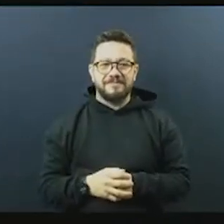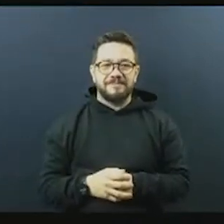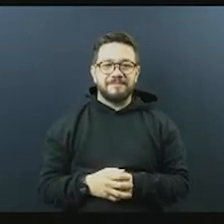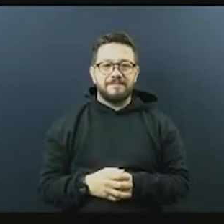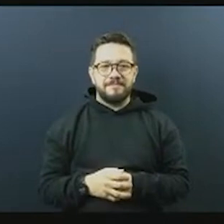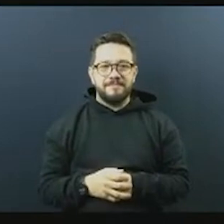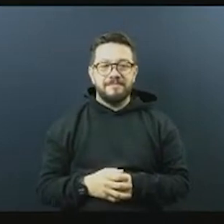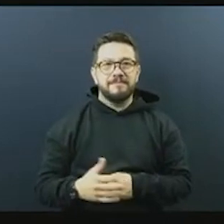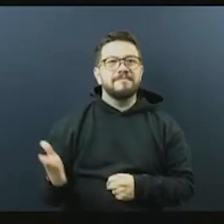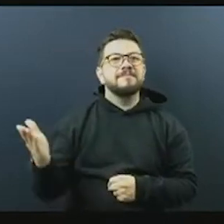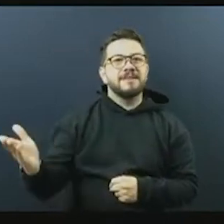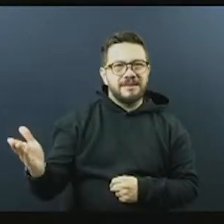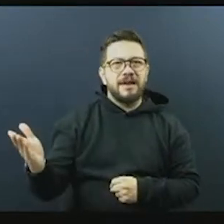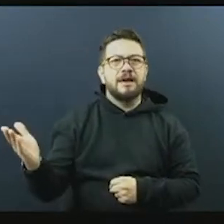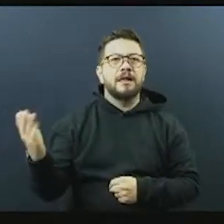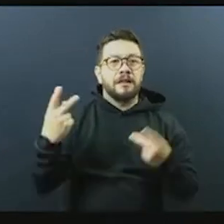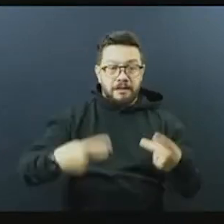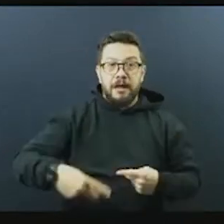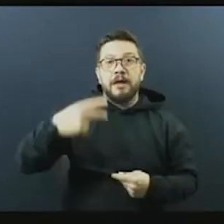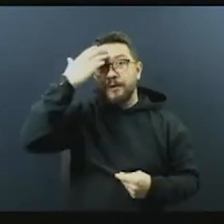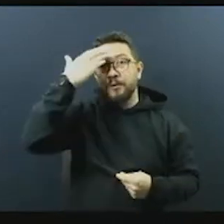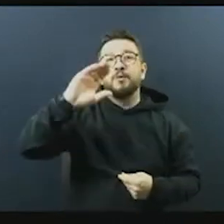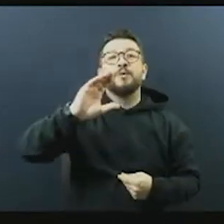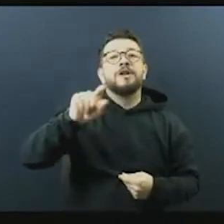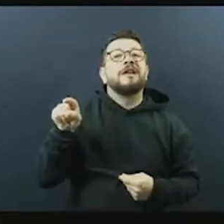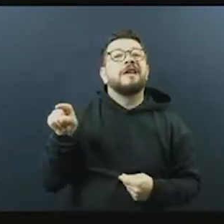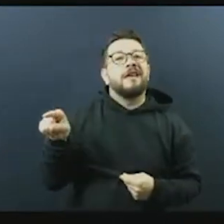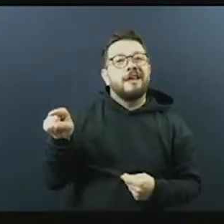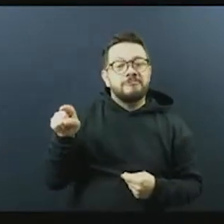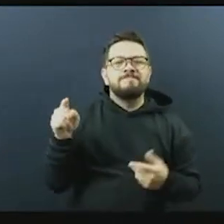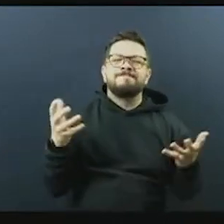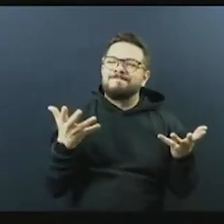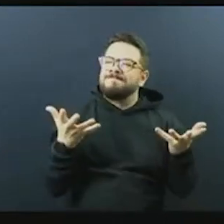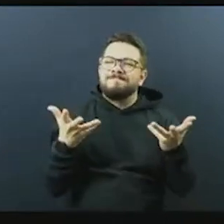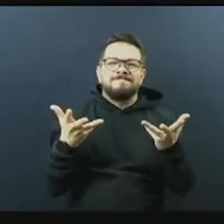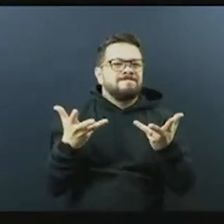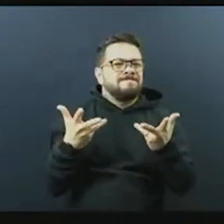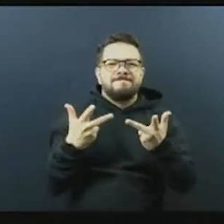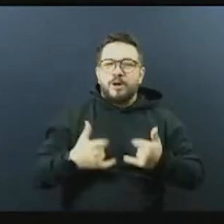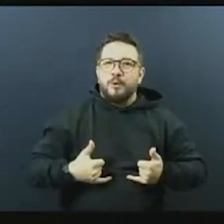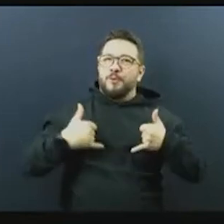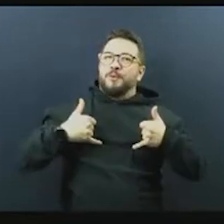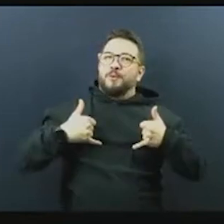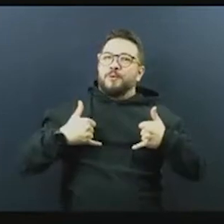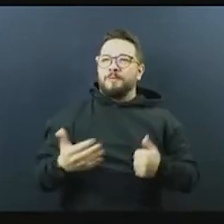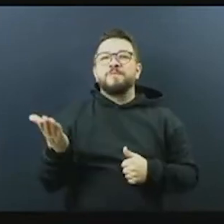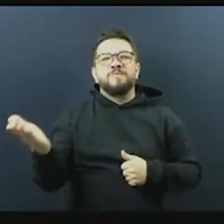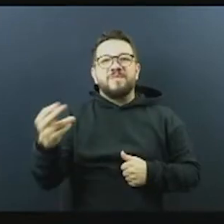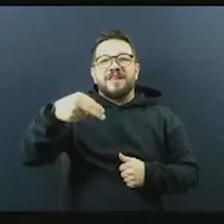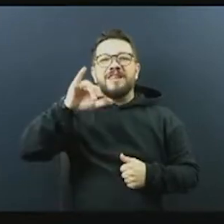Curitiba, produzidos aqui em Curitiba, trazem muitas alegrias para o esporte brasileiro. Então, a Nicole Carneiro, atleta do